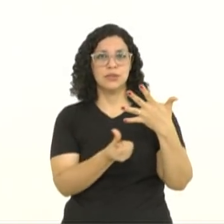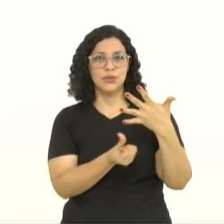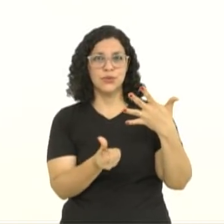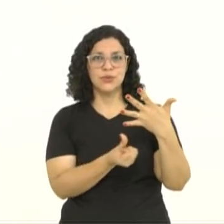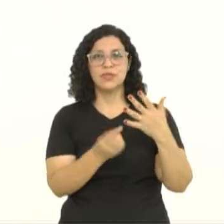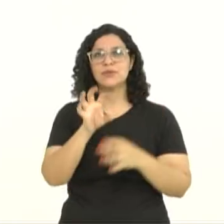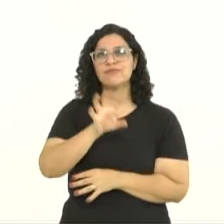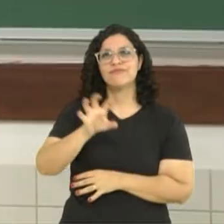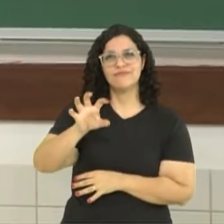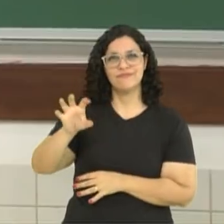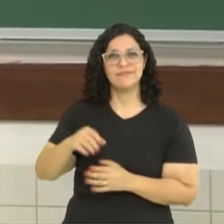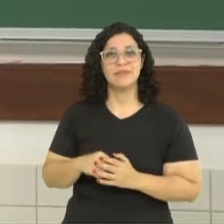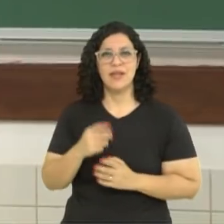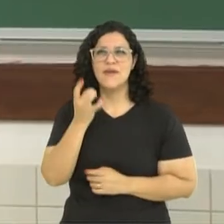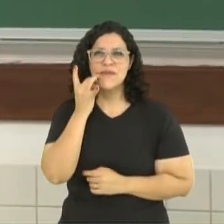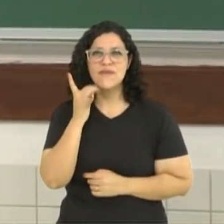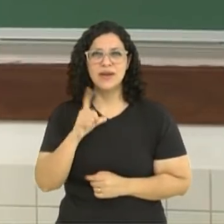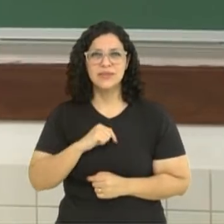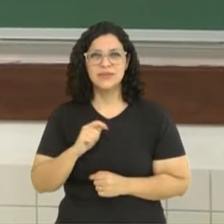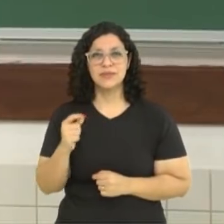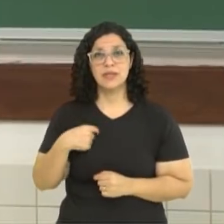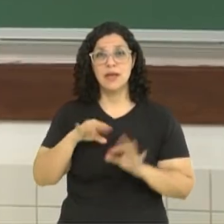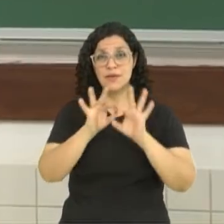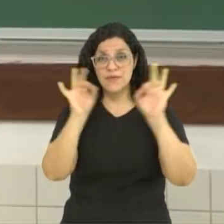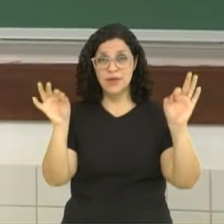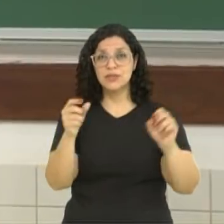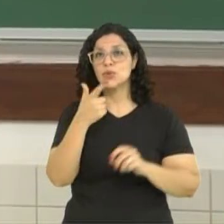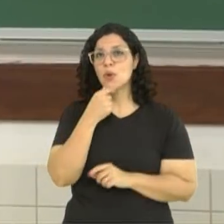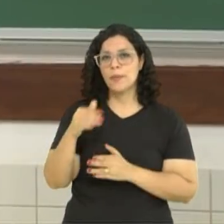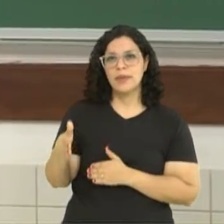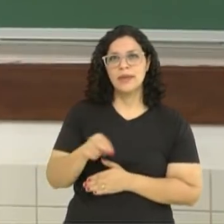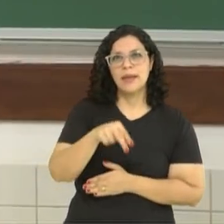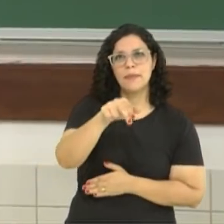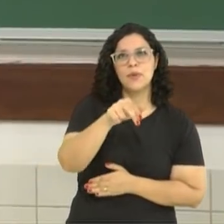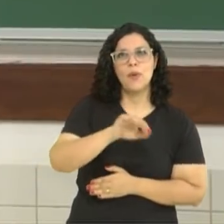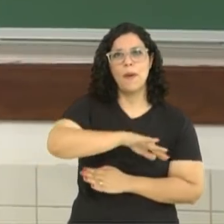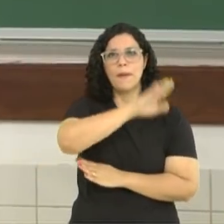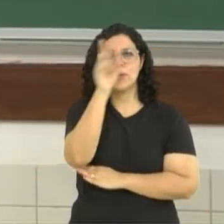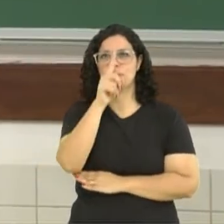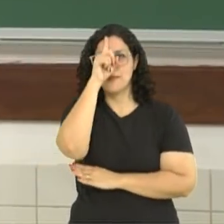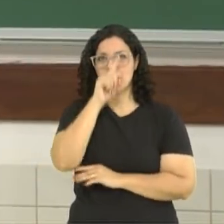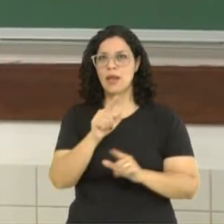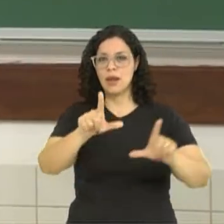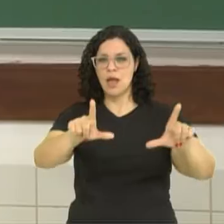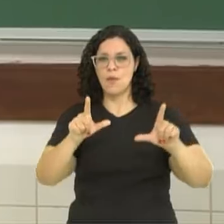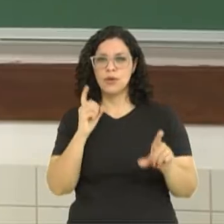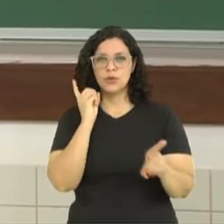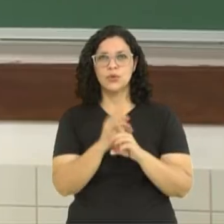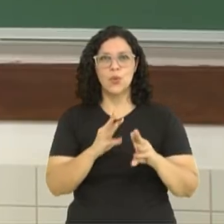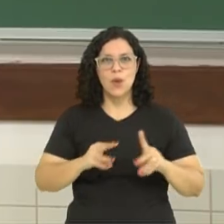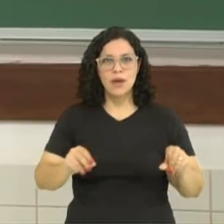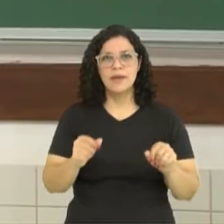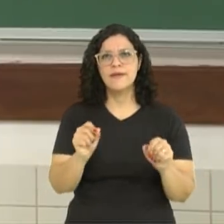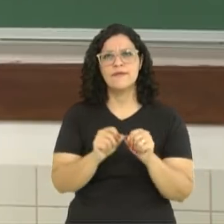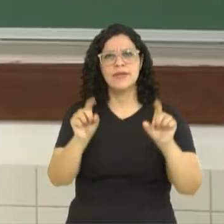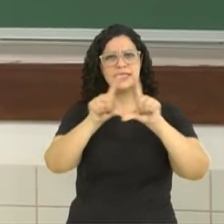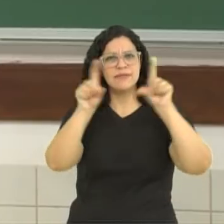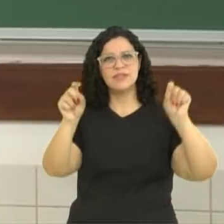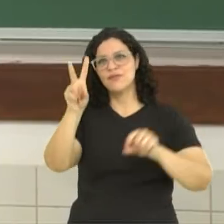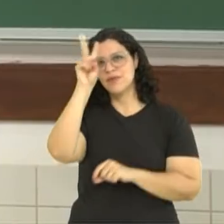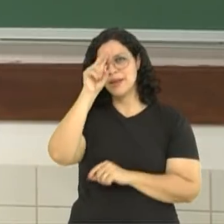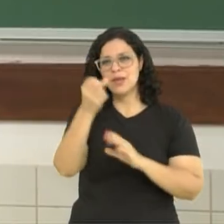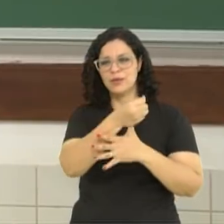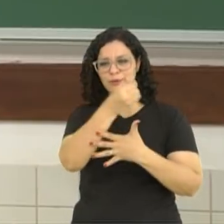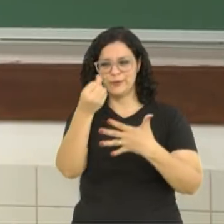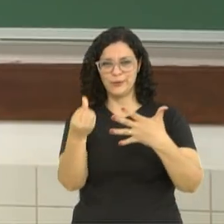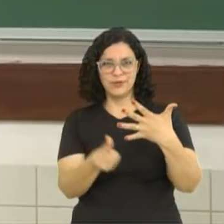elemento é a textura. Muito fácil. Lembra da frase? O homem caminhou até a montanha amarela, achou um quadro dentro da areia. Fez essa frasezinha, você vai achar os